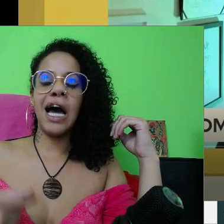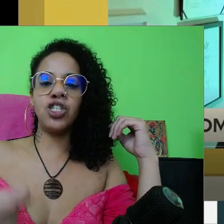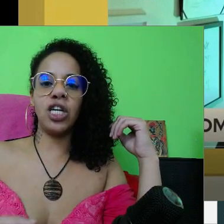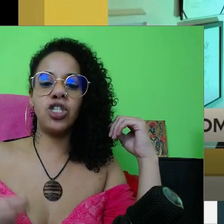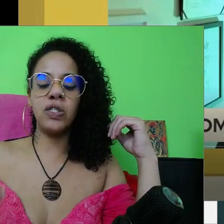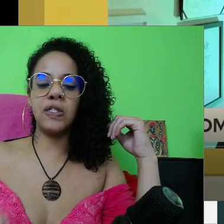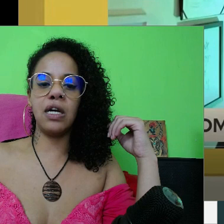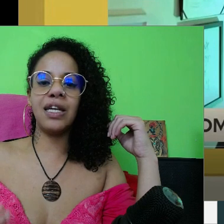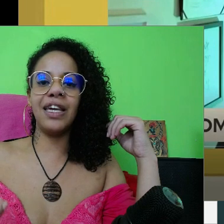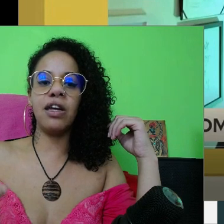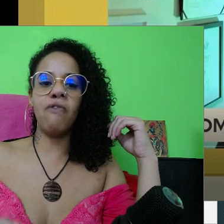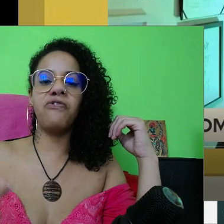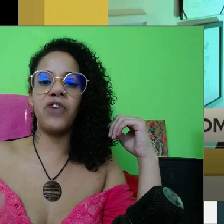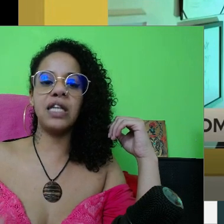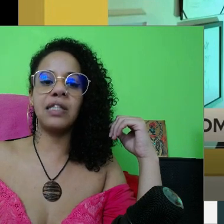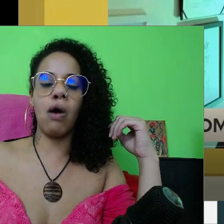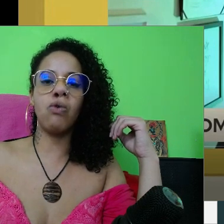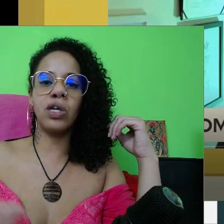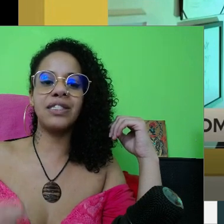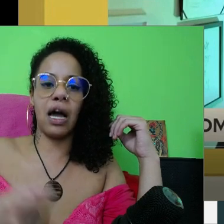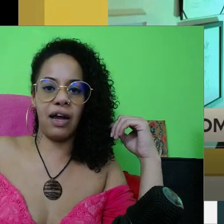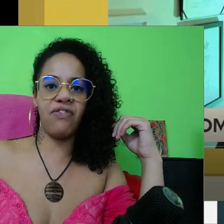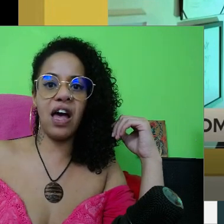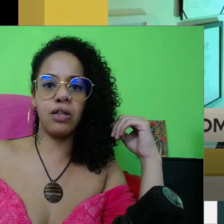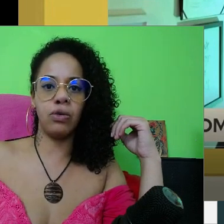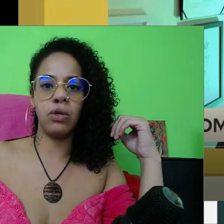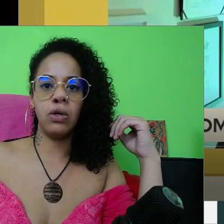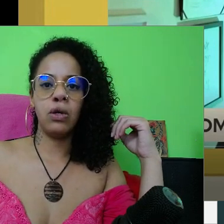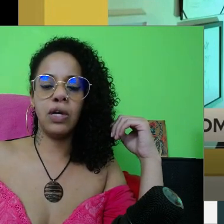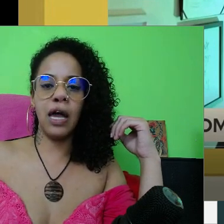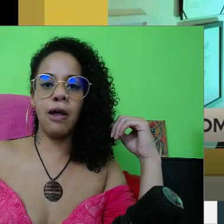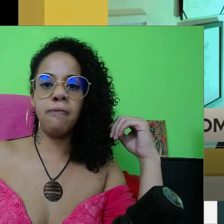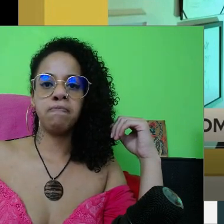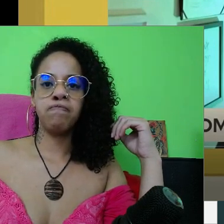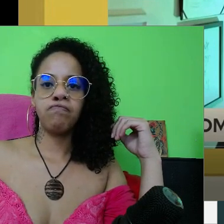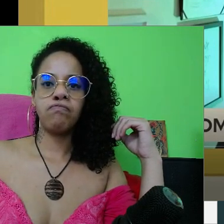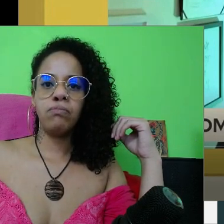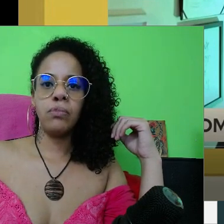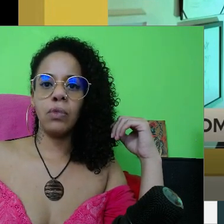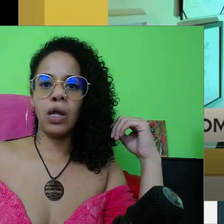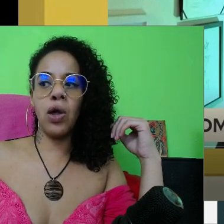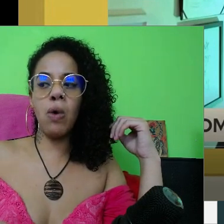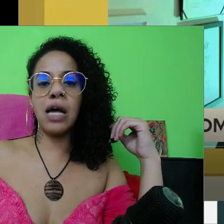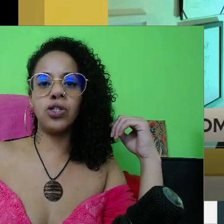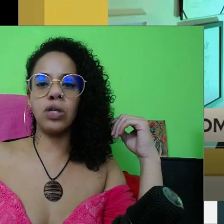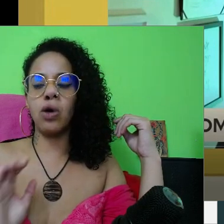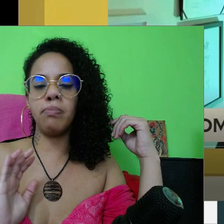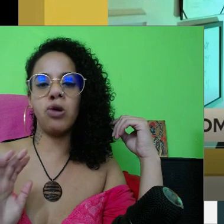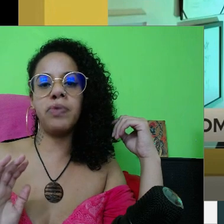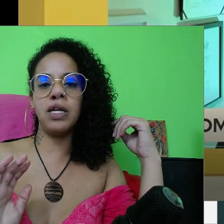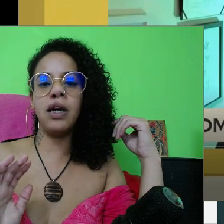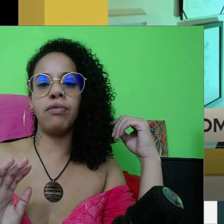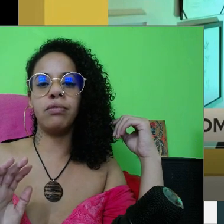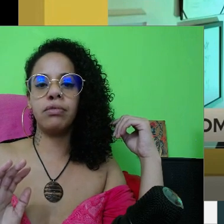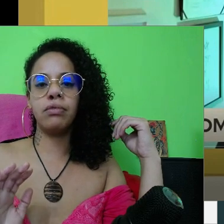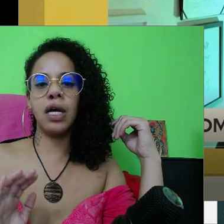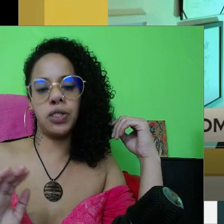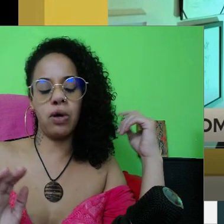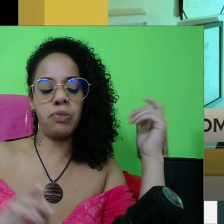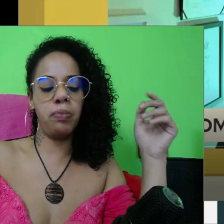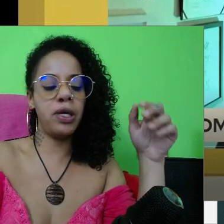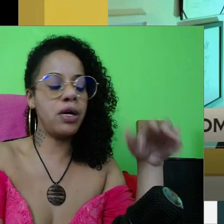a gente dizer que não fez algo que está gravado né eu acho é só a minha opinião